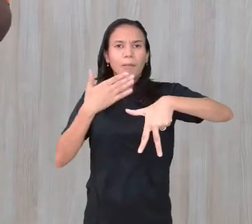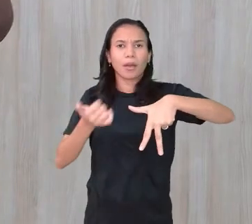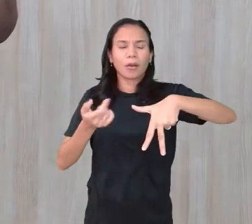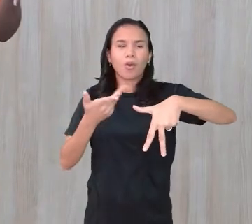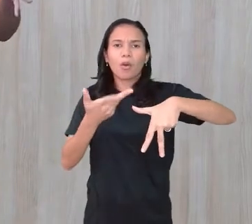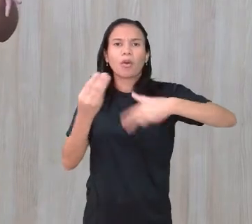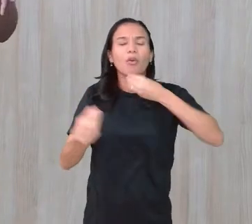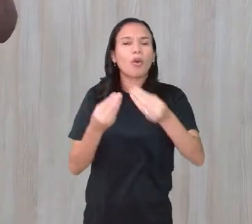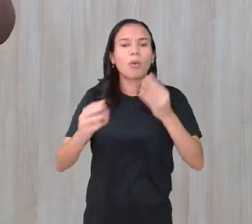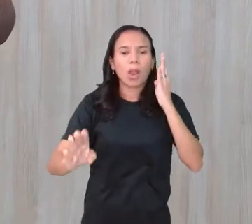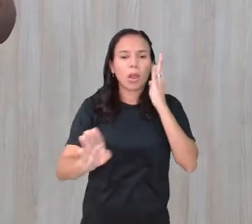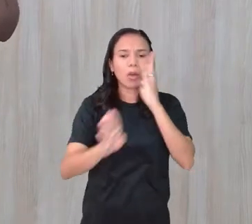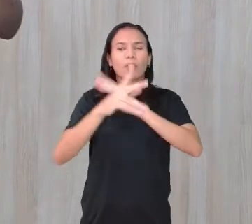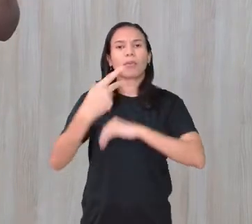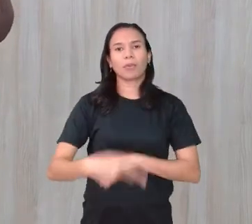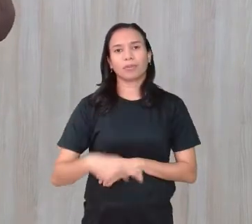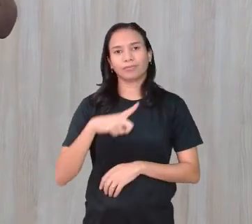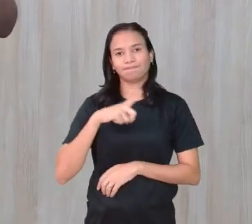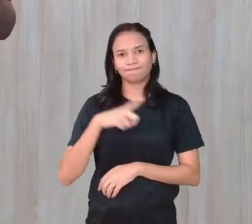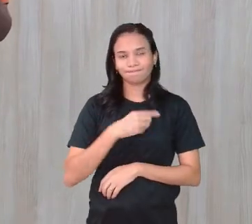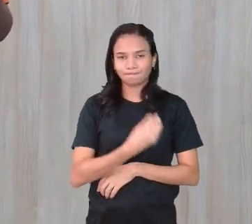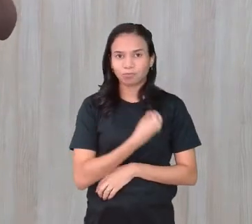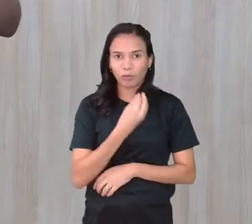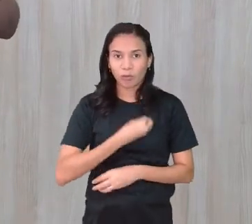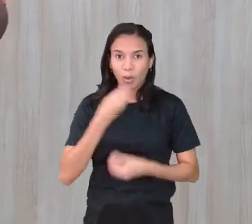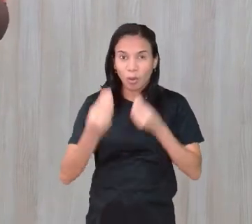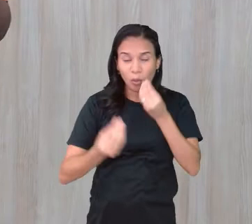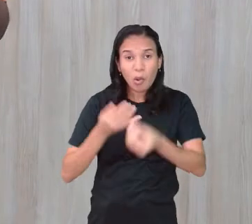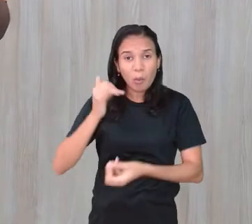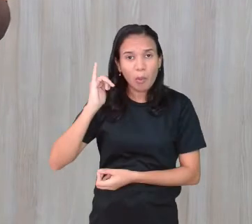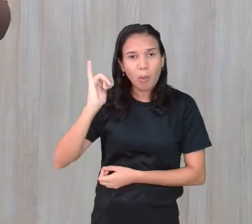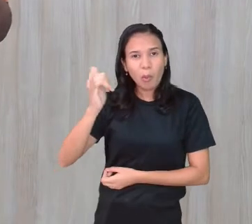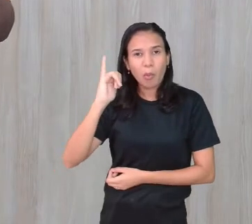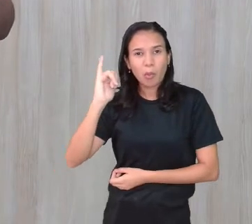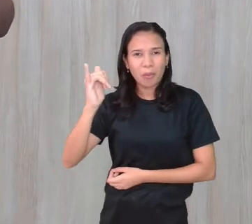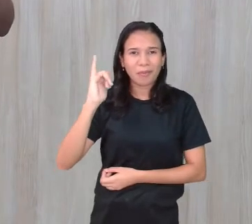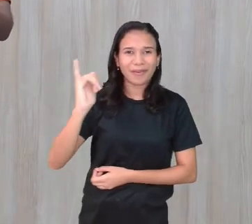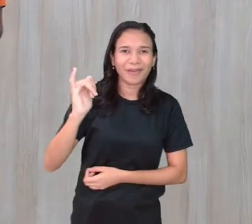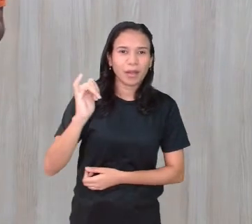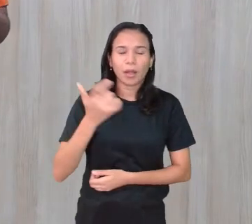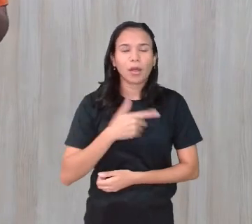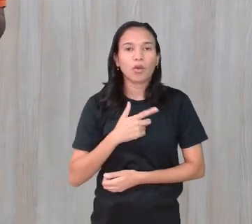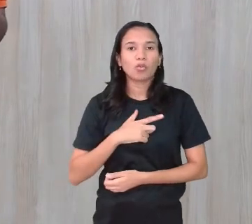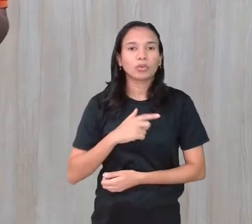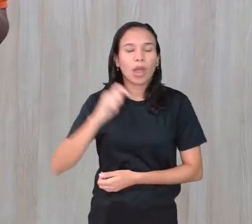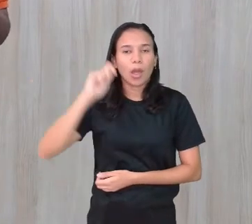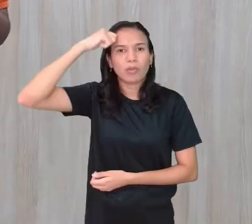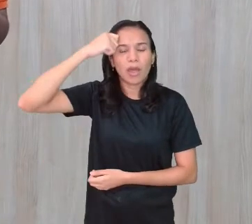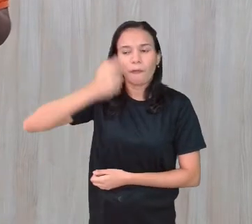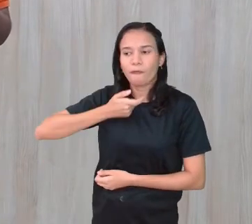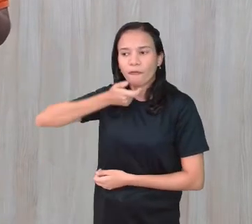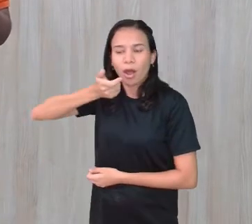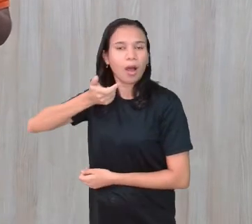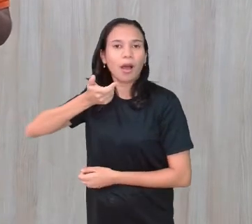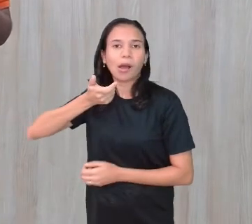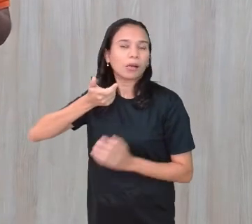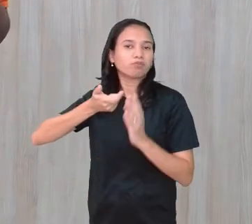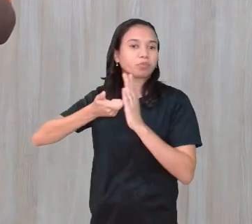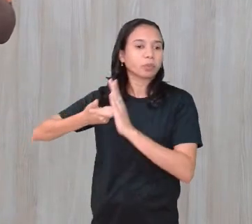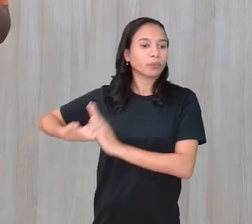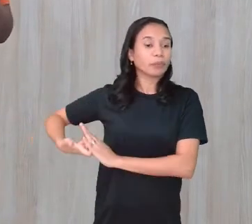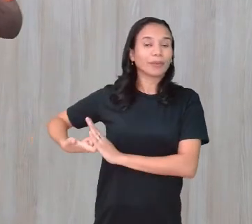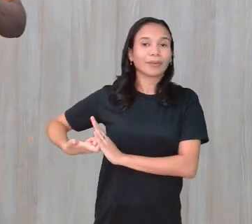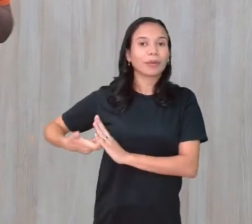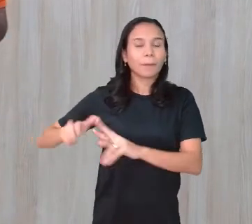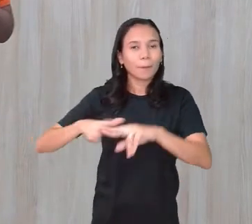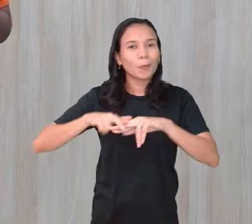causa do favorecimento branco de contar as histórias. Né? A gente nunca dá voz para que as outras pessoas contem as suas histórias.